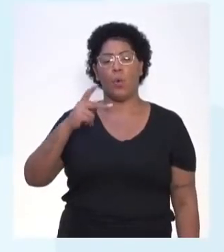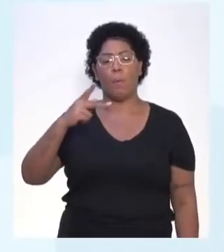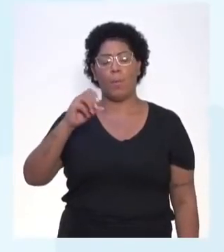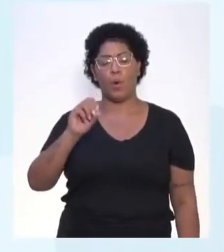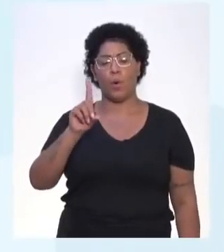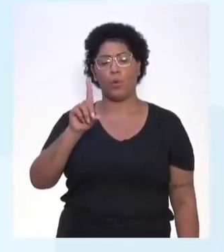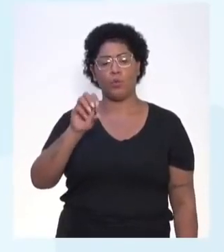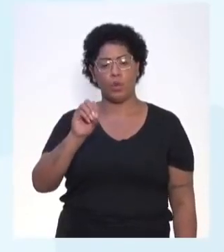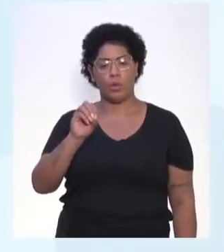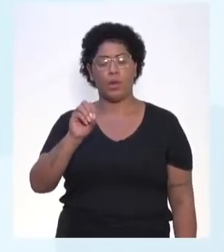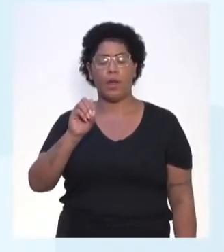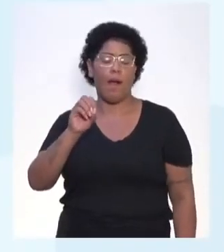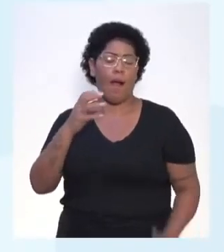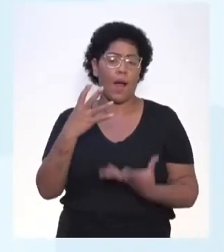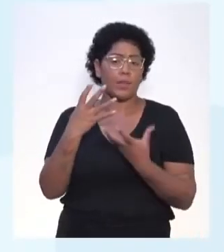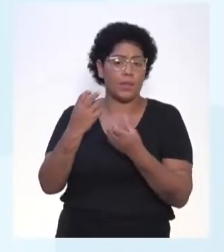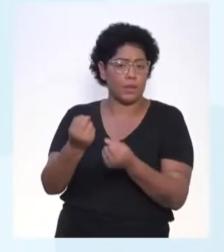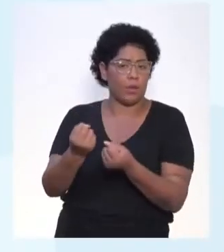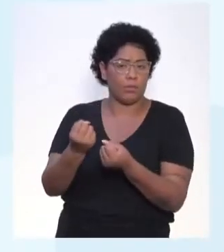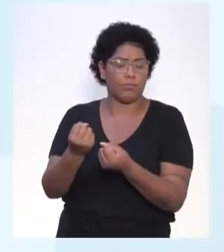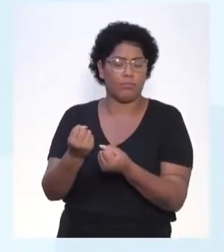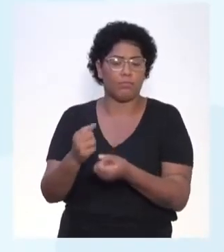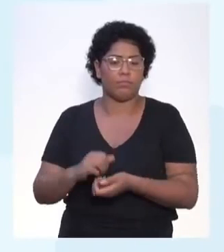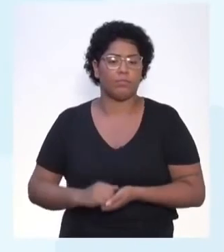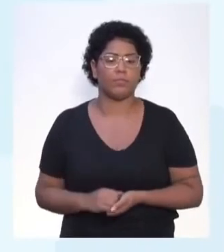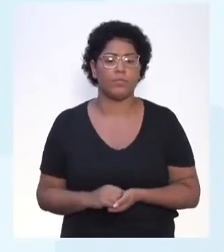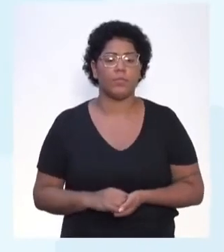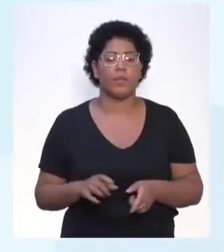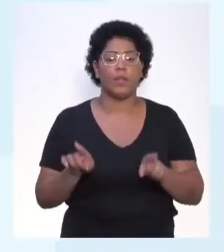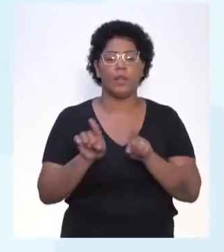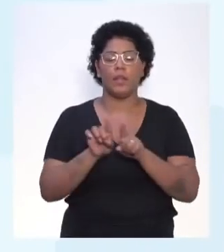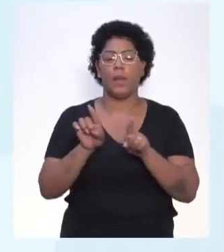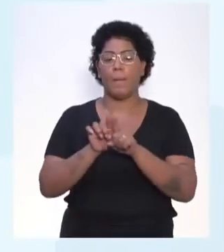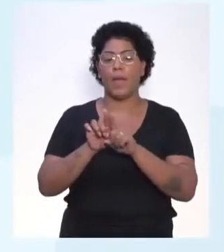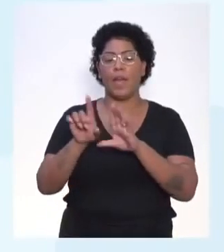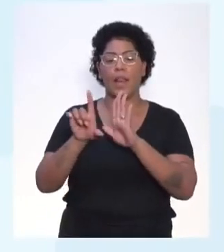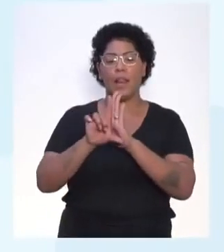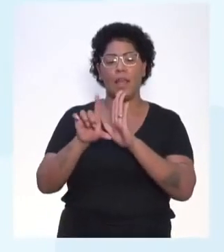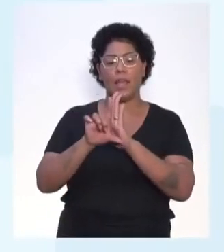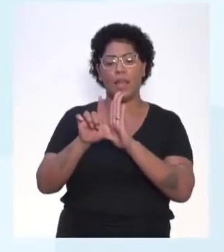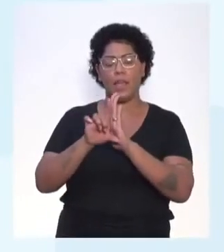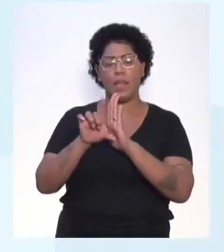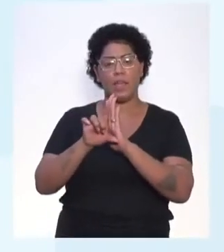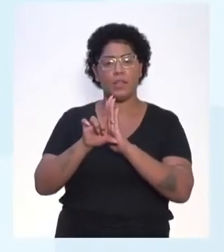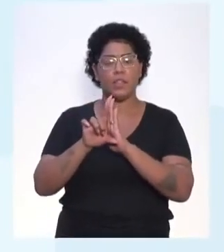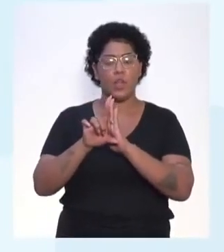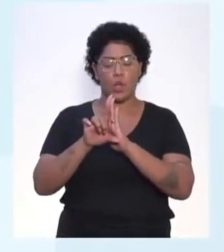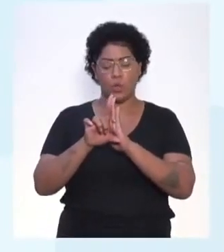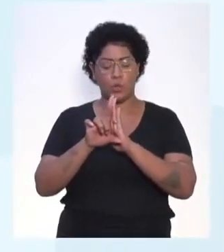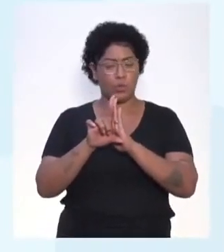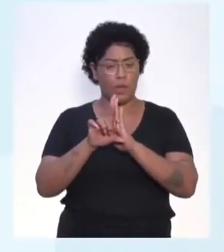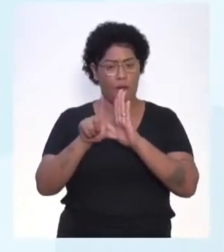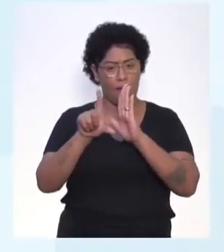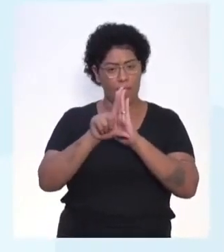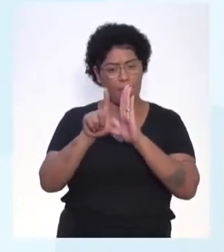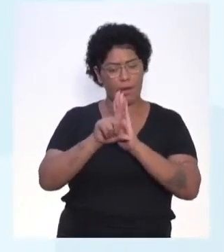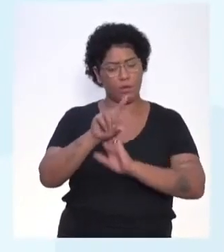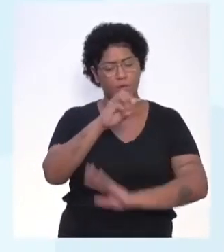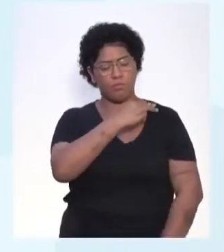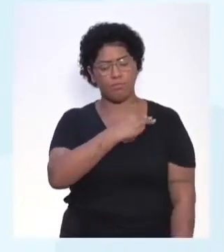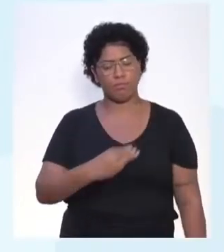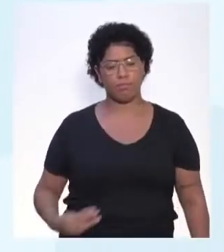especiais aos missionários europeus em território africano. Ou seja, essas pessoas, esses missionários, veja essa ideia aí de